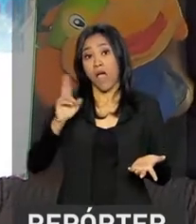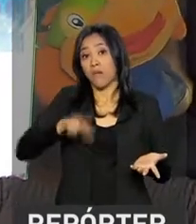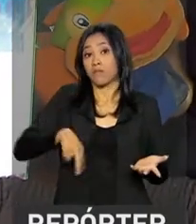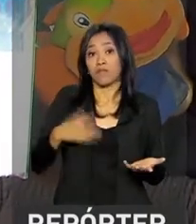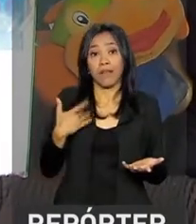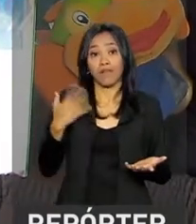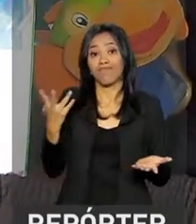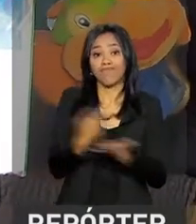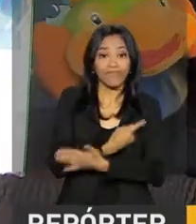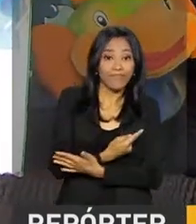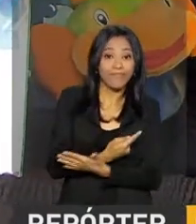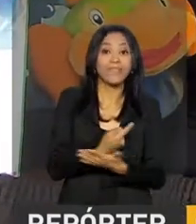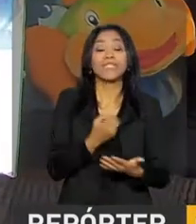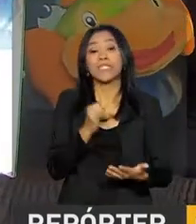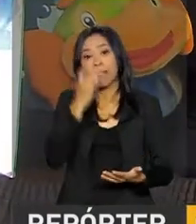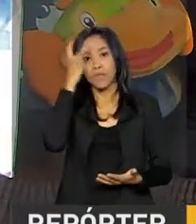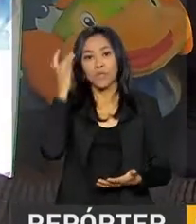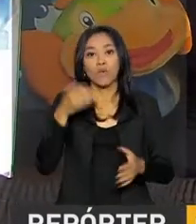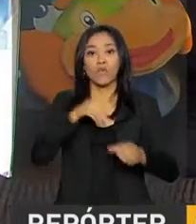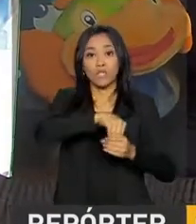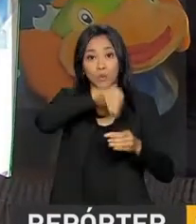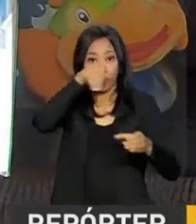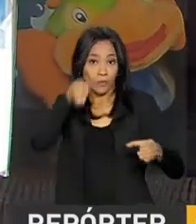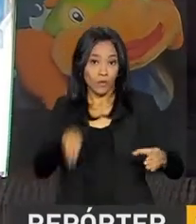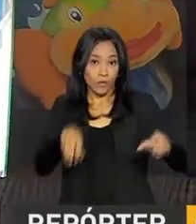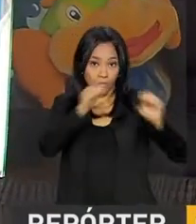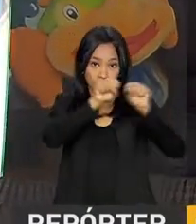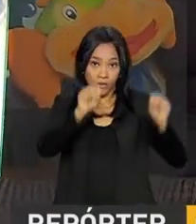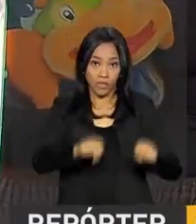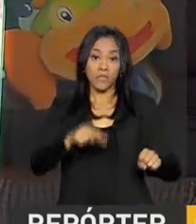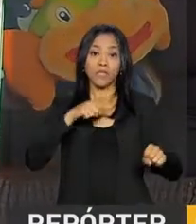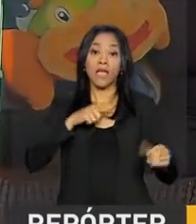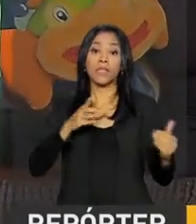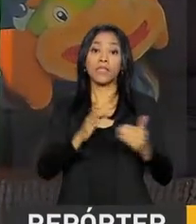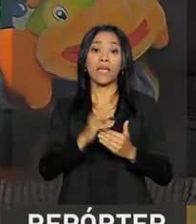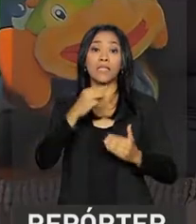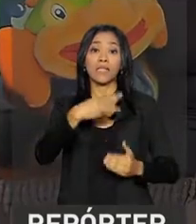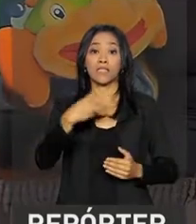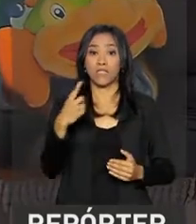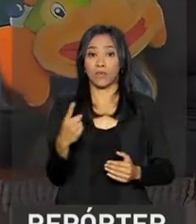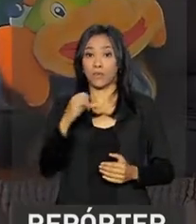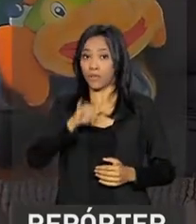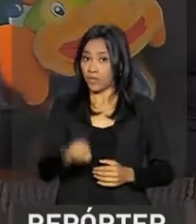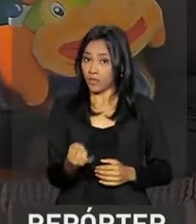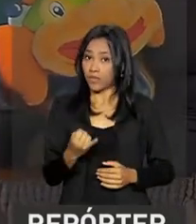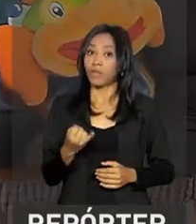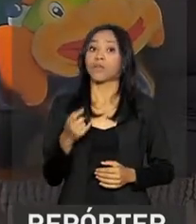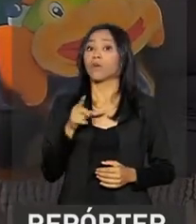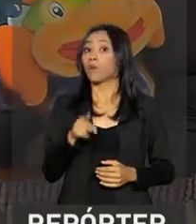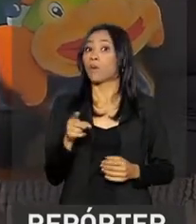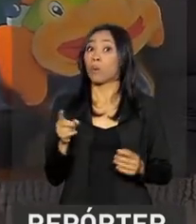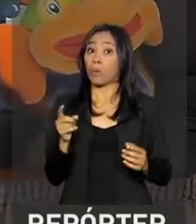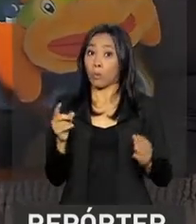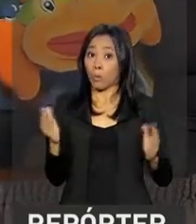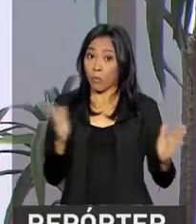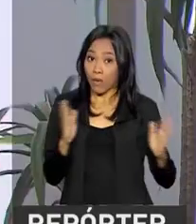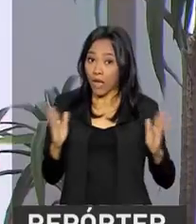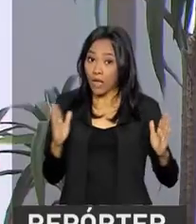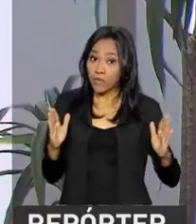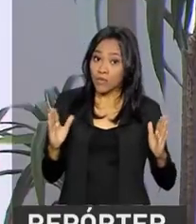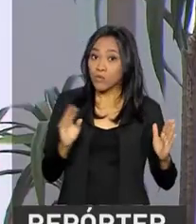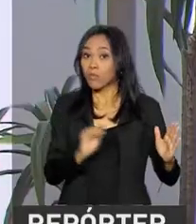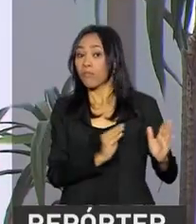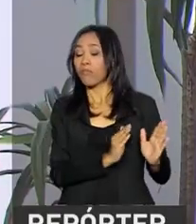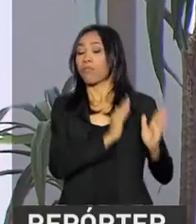excluído do sistema tem até 31 de janeiro para fazer nova adesão. E atenção, o prazo não será prorrogado.